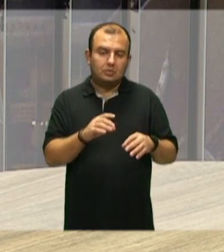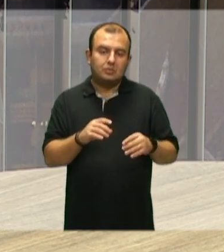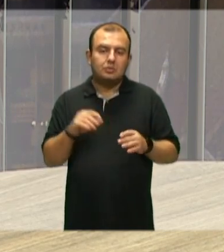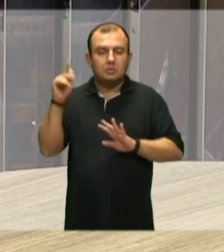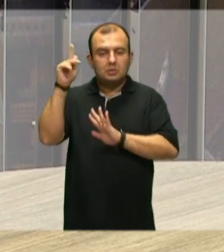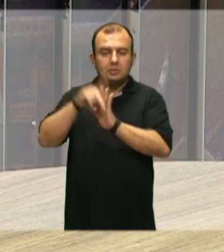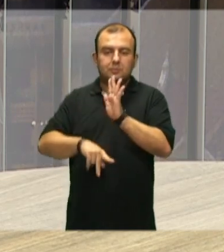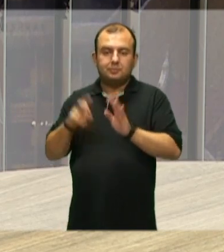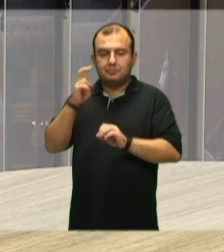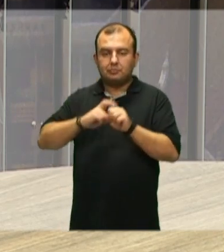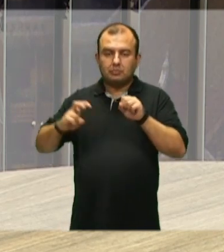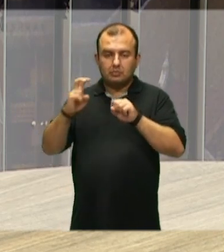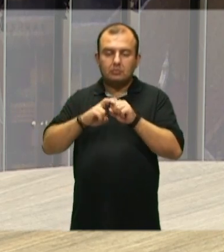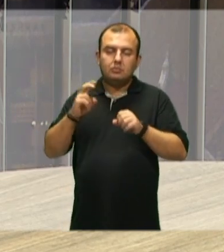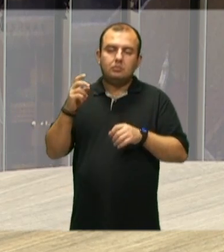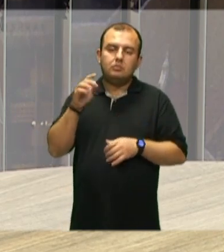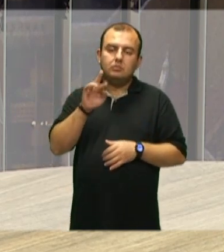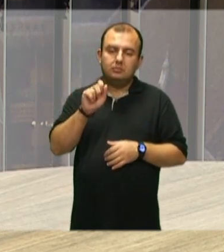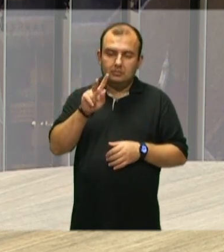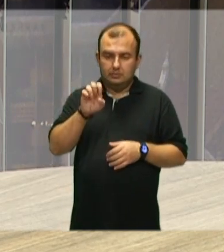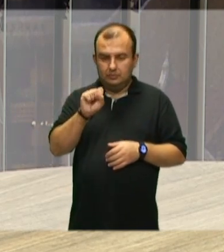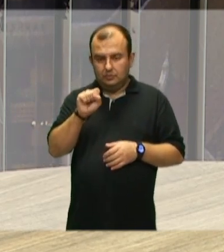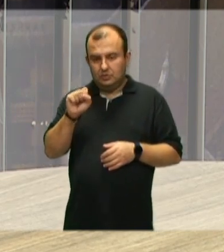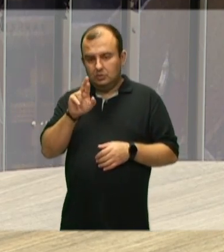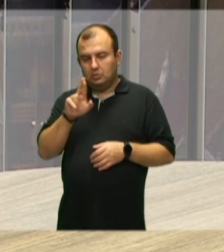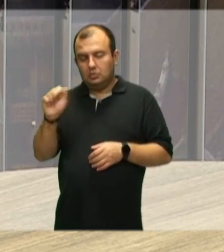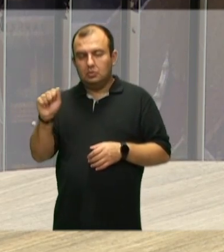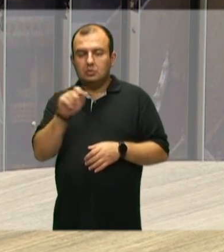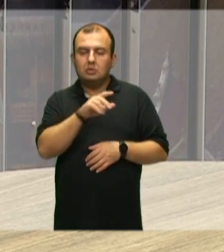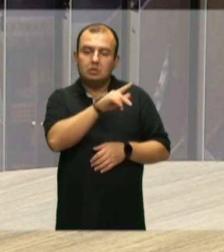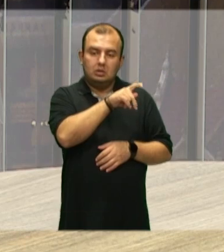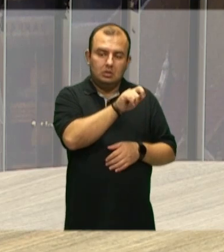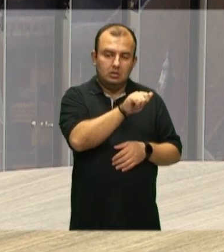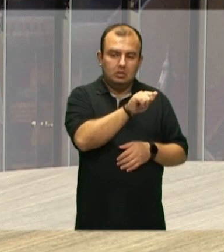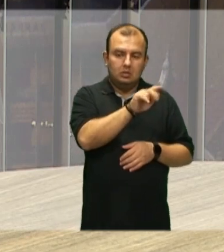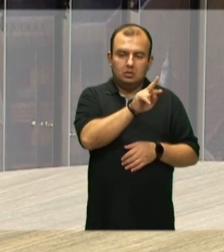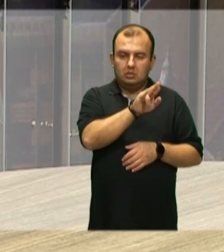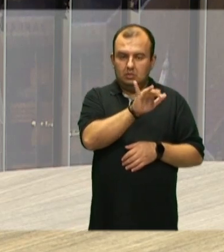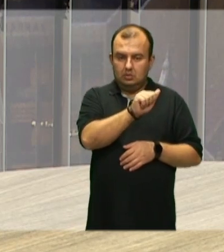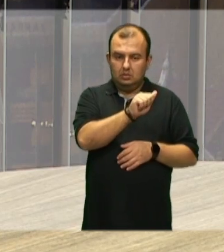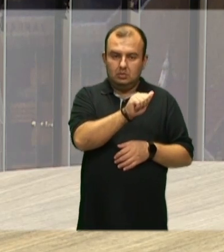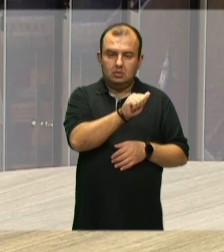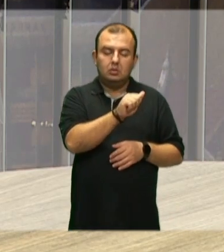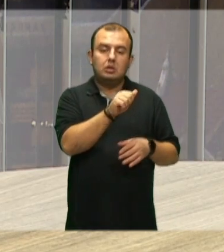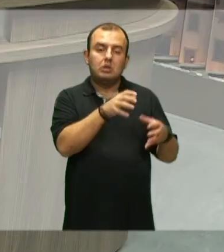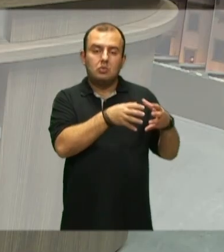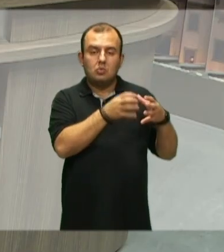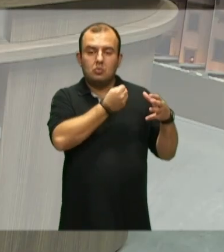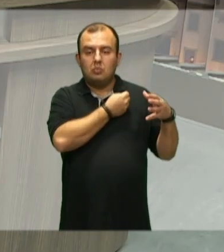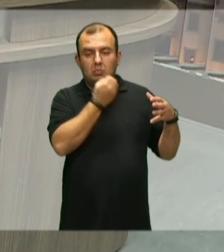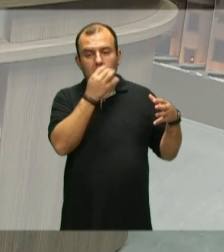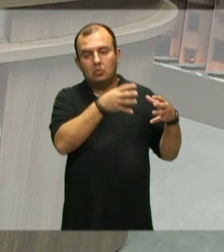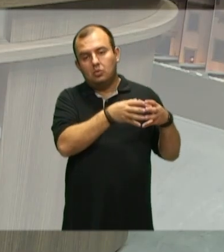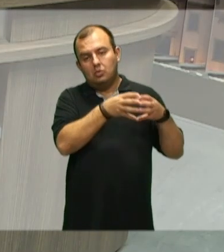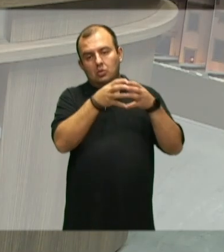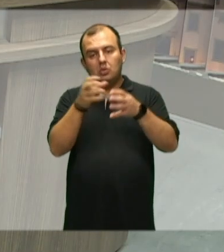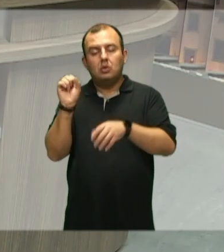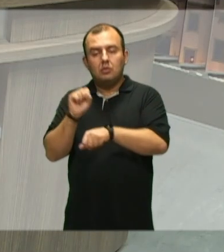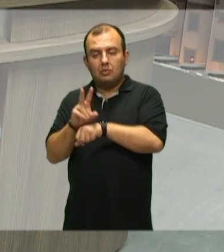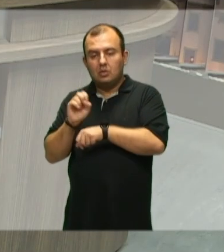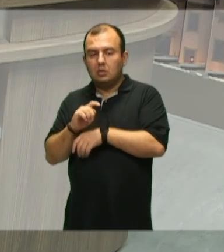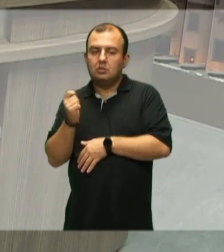do projeto Cultura e Travessura da Patrícia. Ela está levando um bom número, né, de professores, a gente tem pouquíssimas vagas